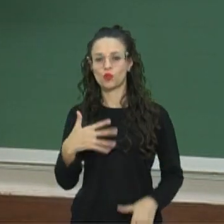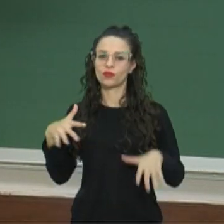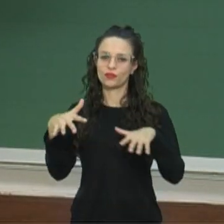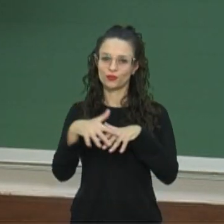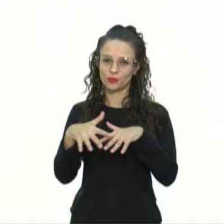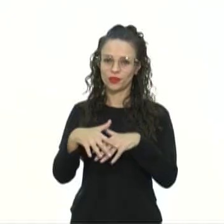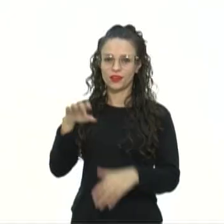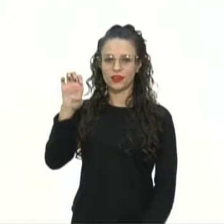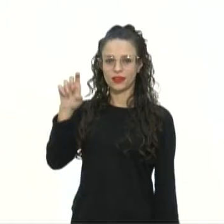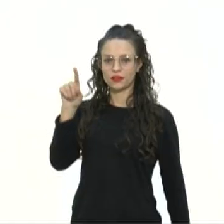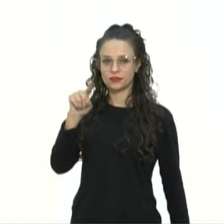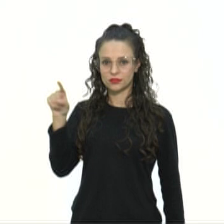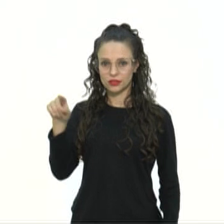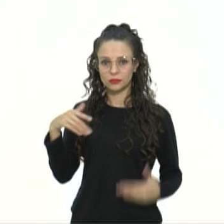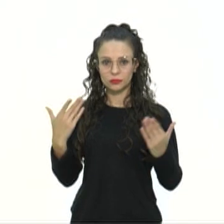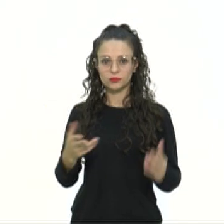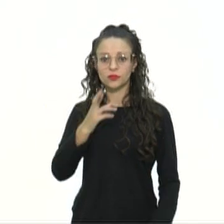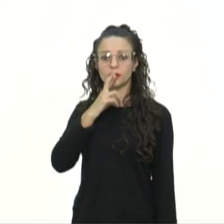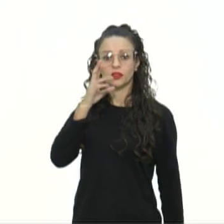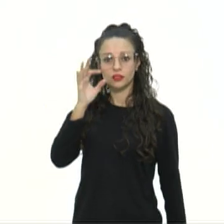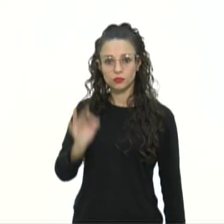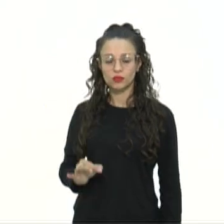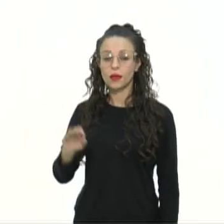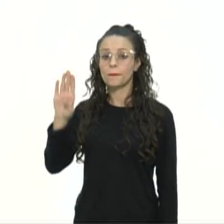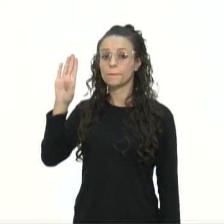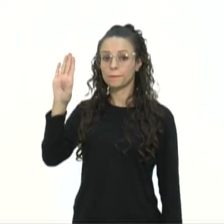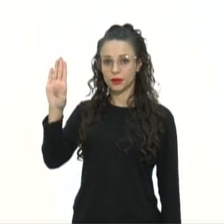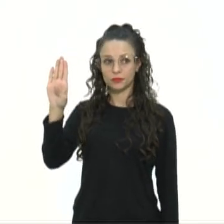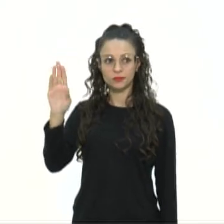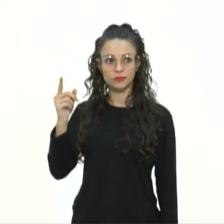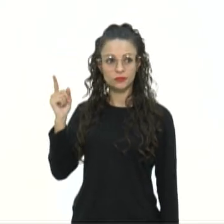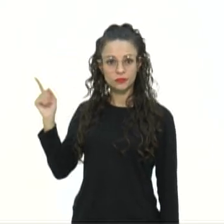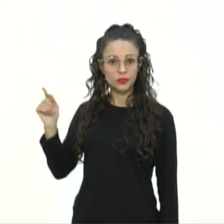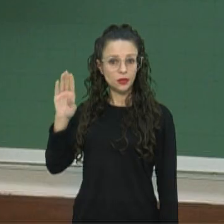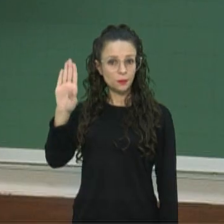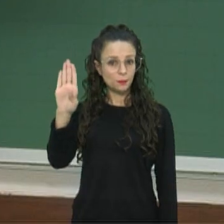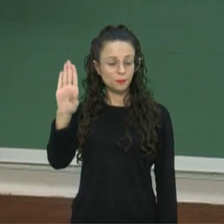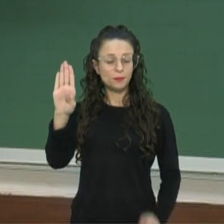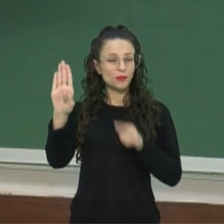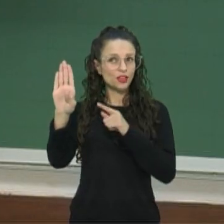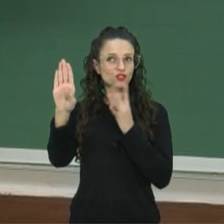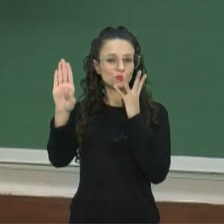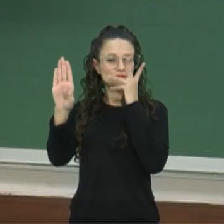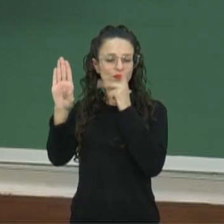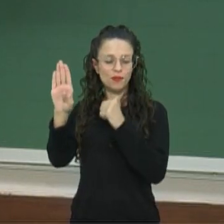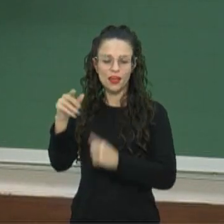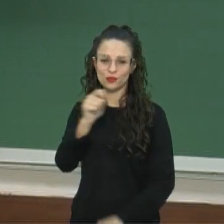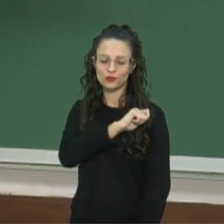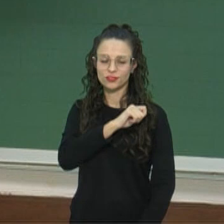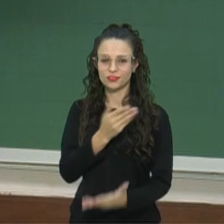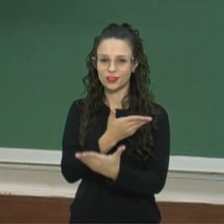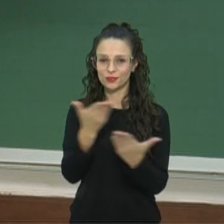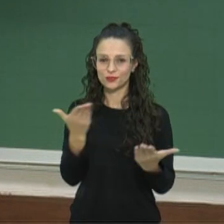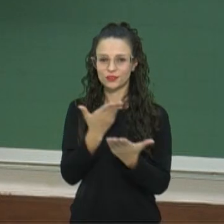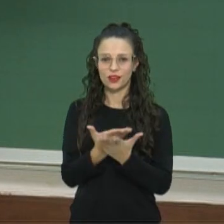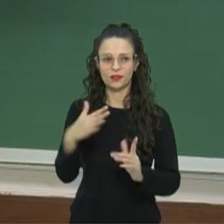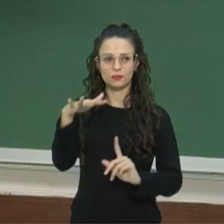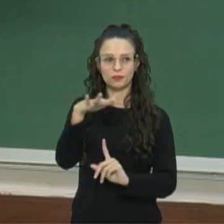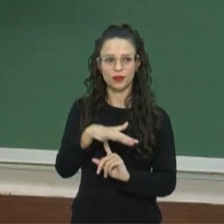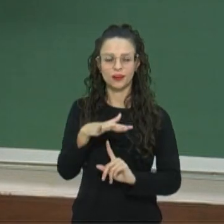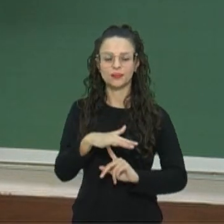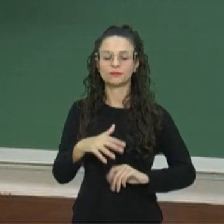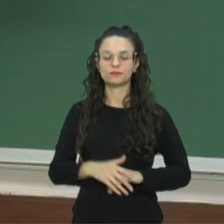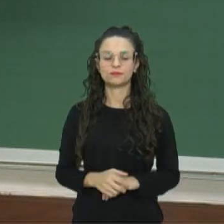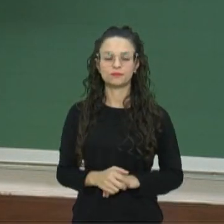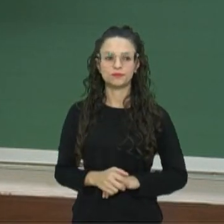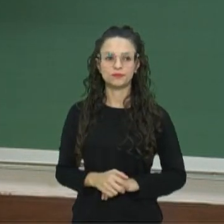A resposta é a letra B de belos alunos do Aula Paraná que nós